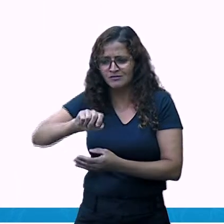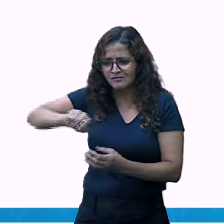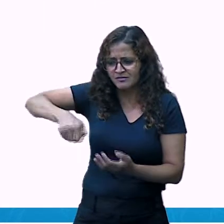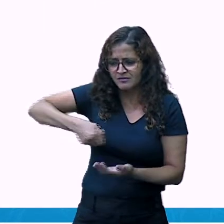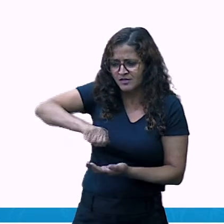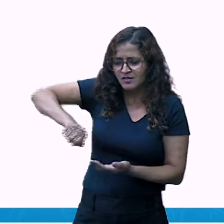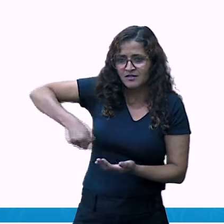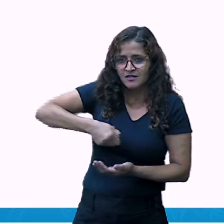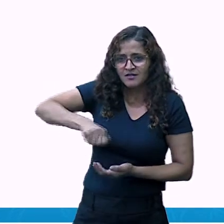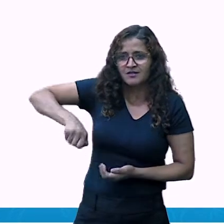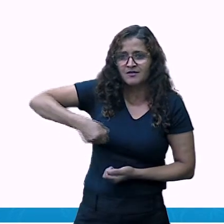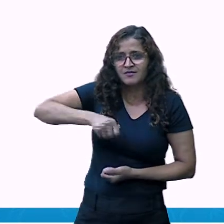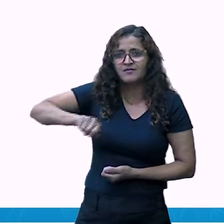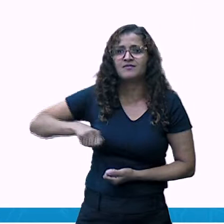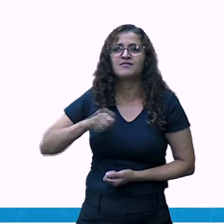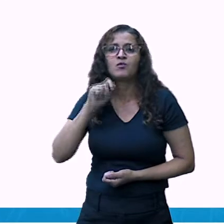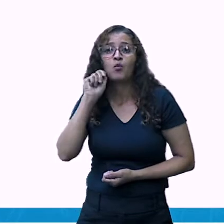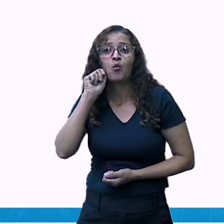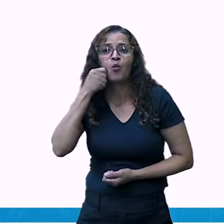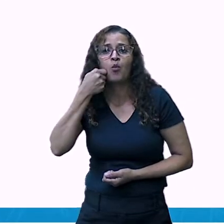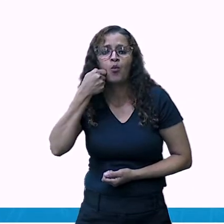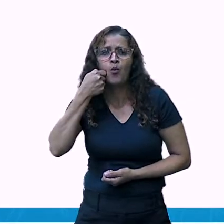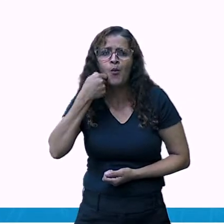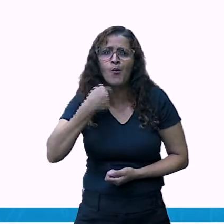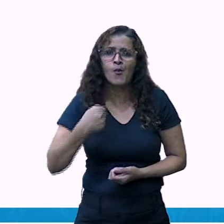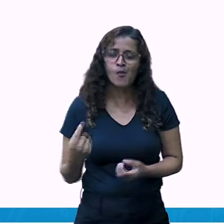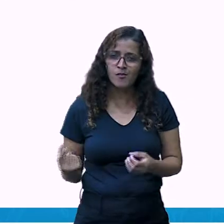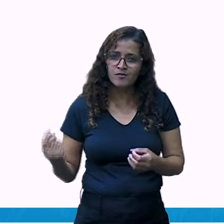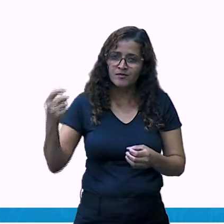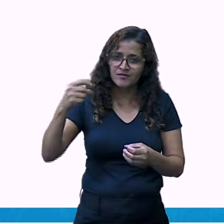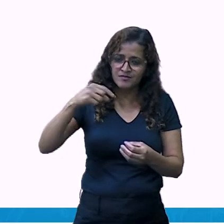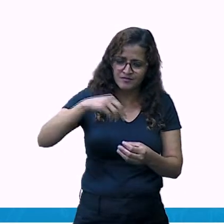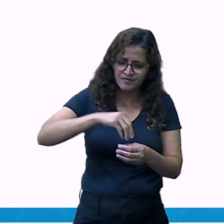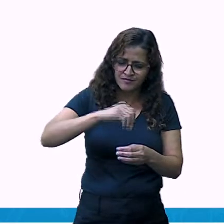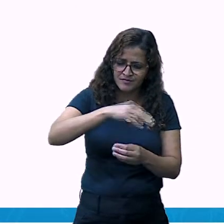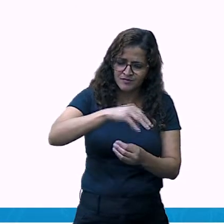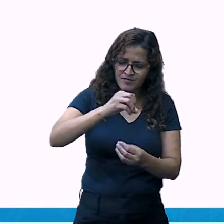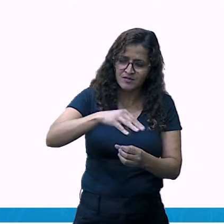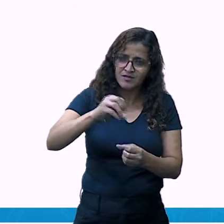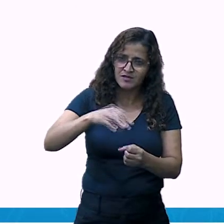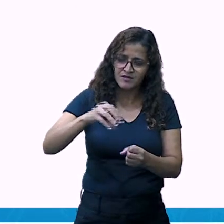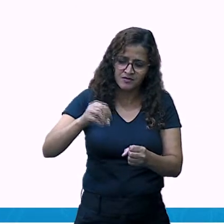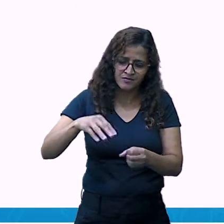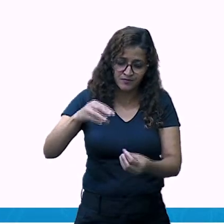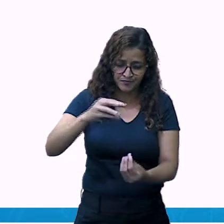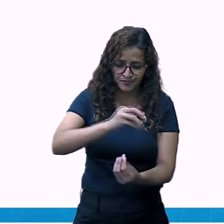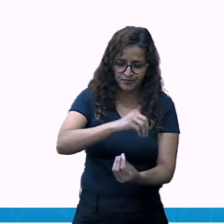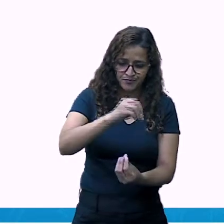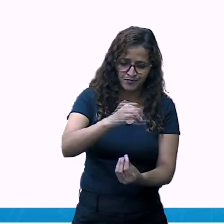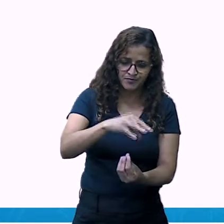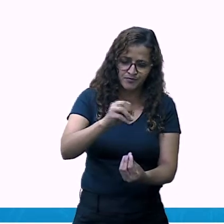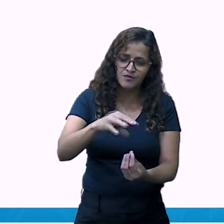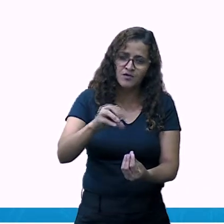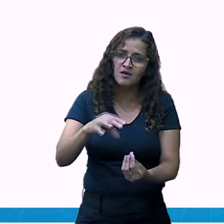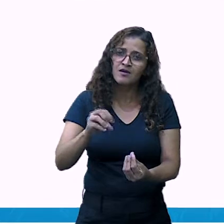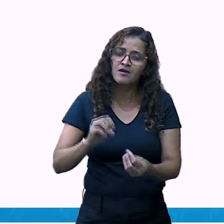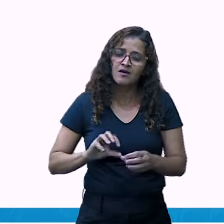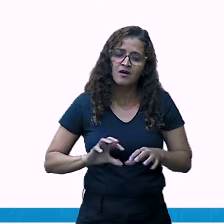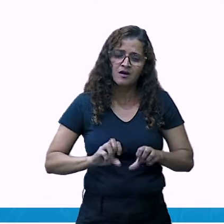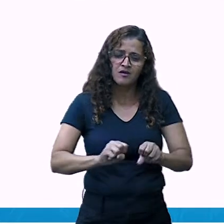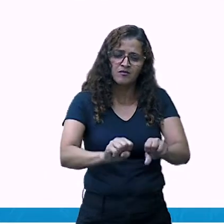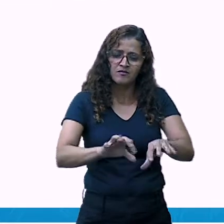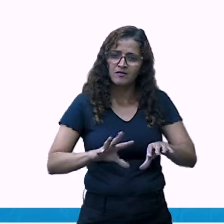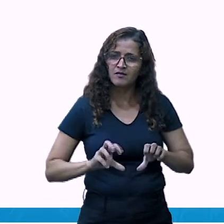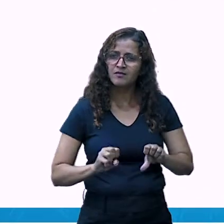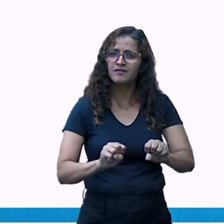fungos chamados de levedura, que permitem que a massa fique macia e fofa.